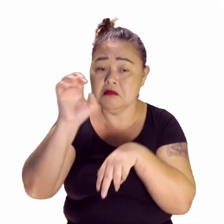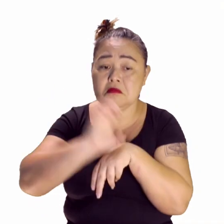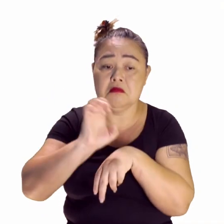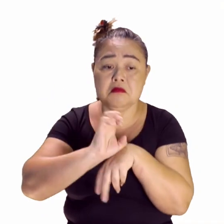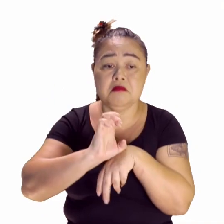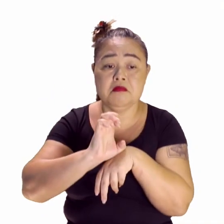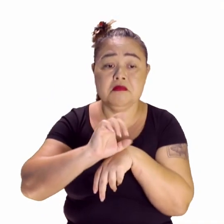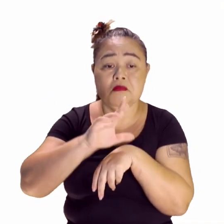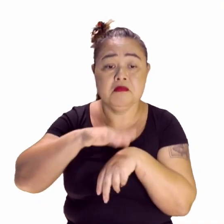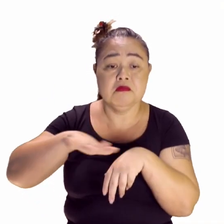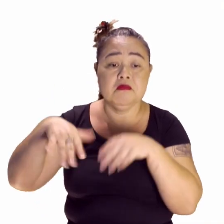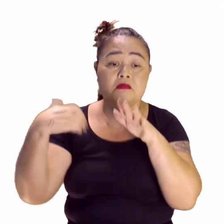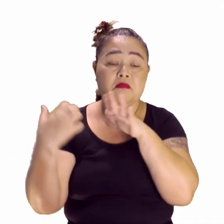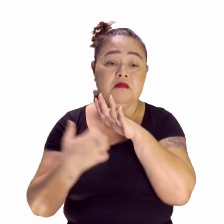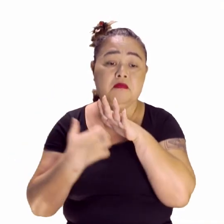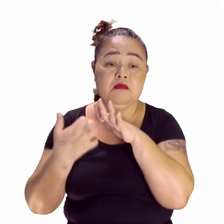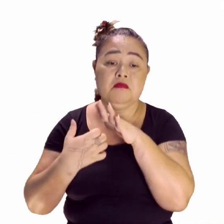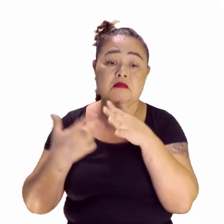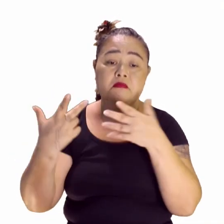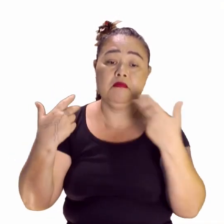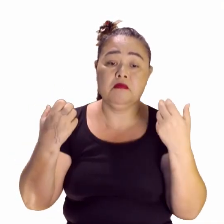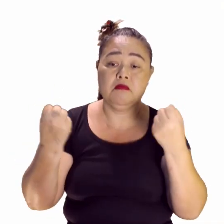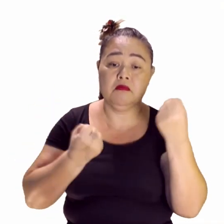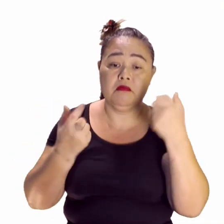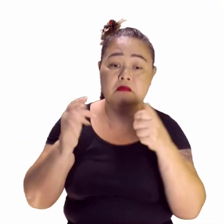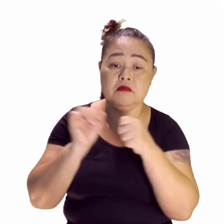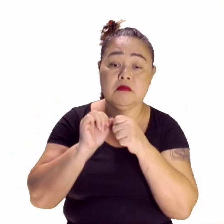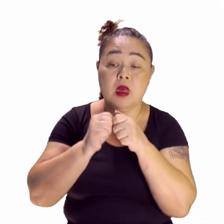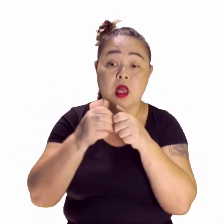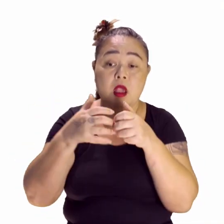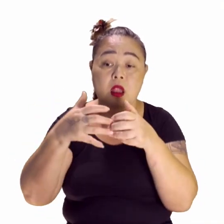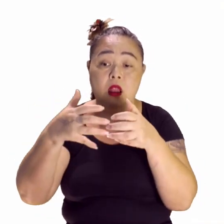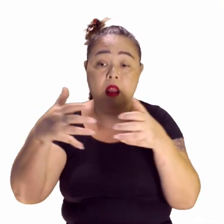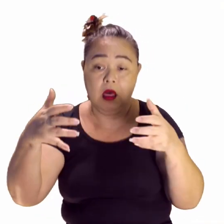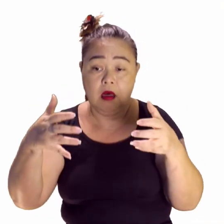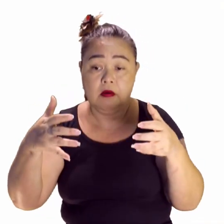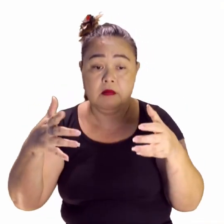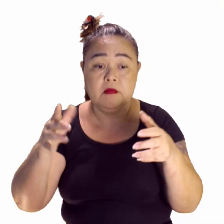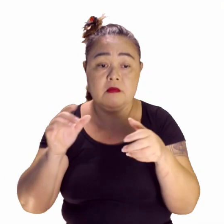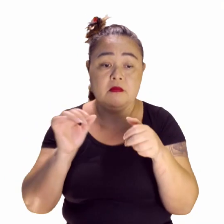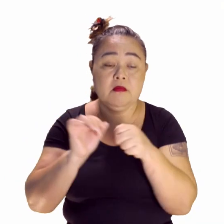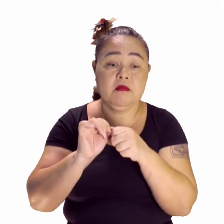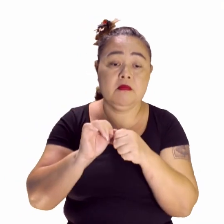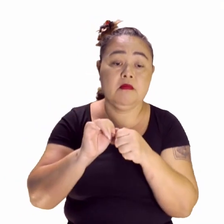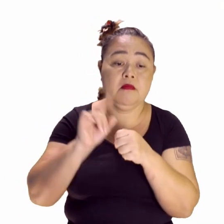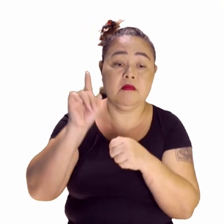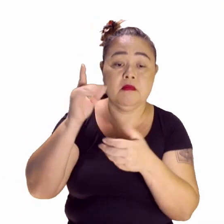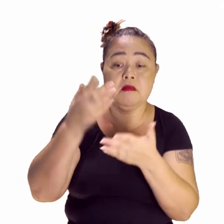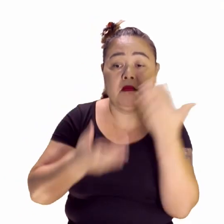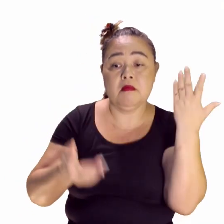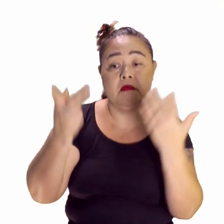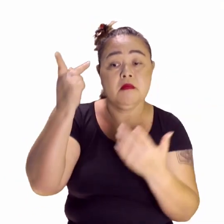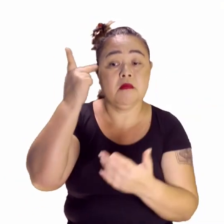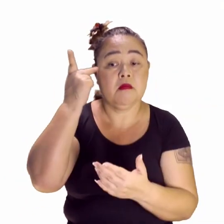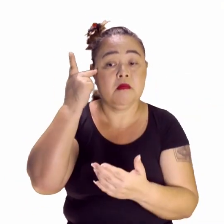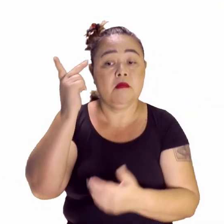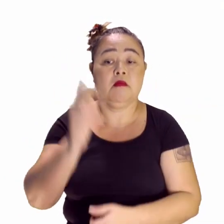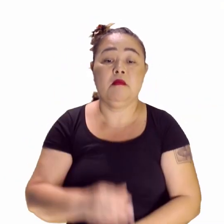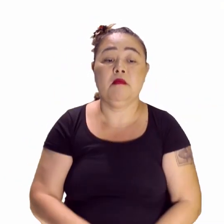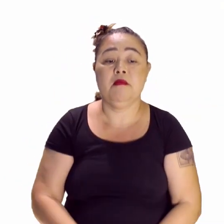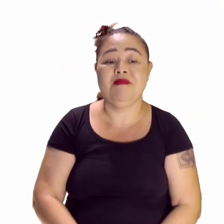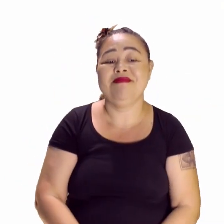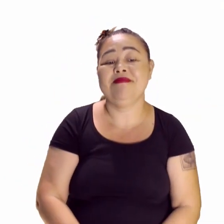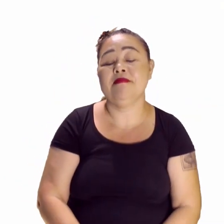estado? D, a indústria de automóveis está em expansão. E só perde para a de São